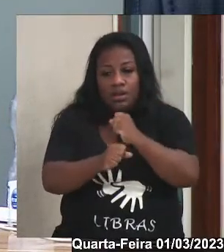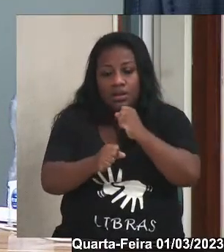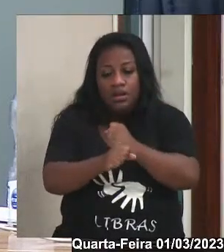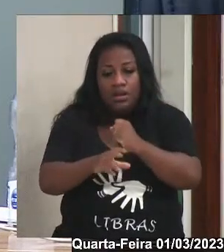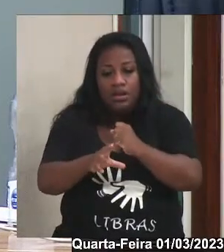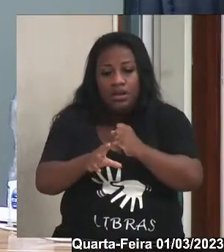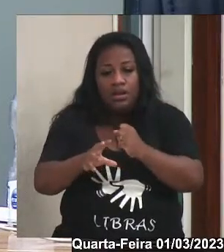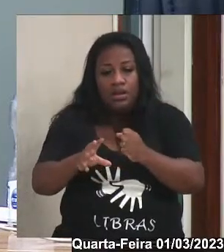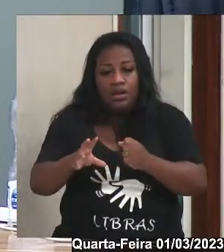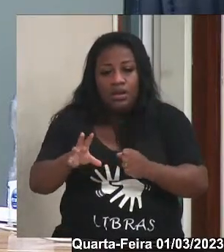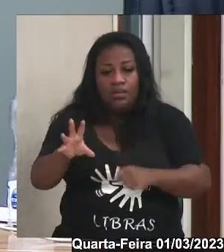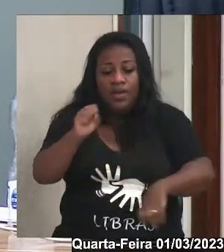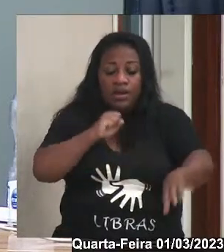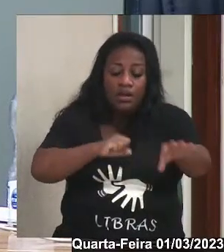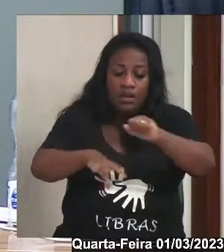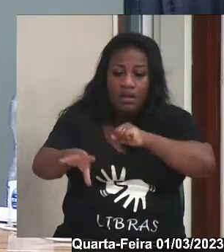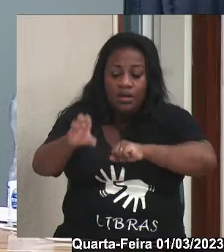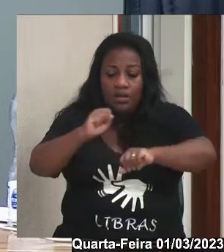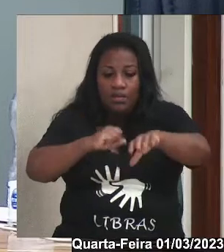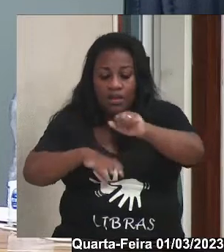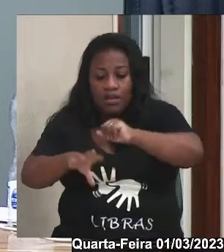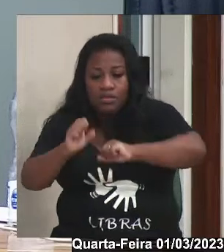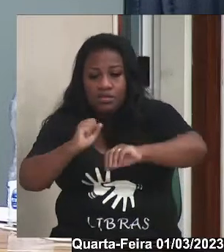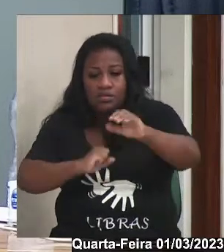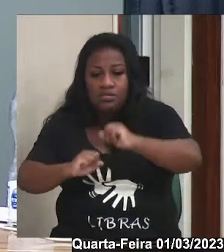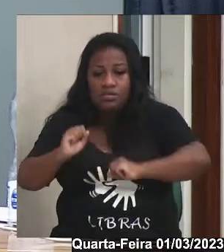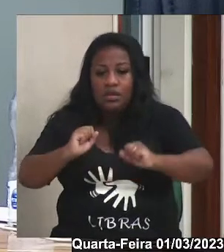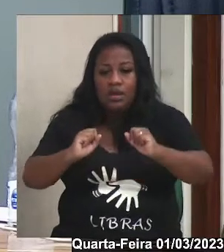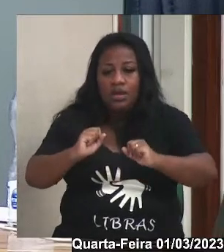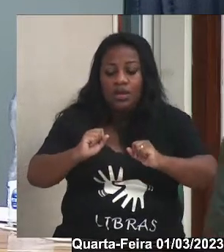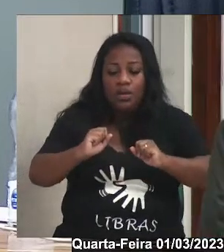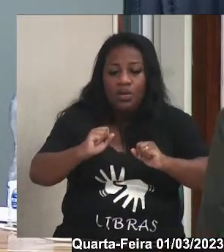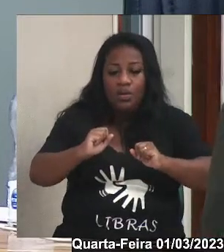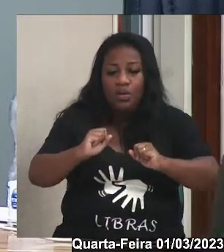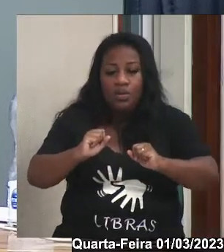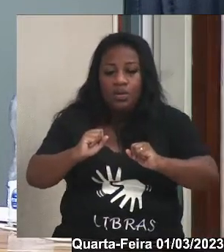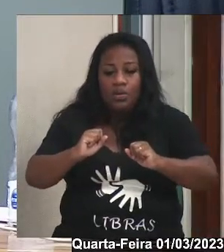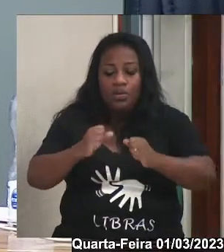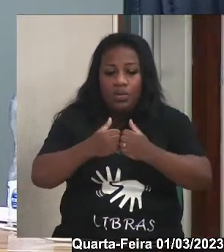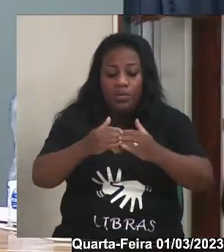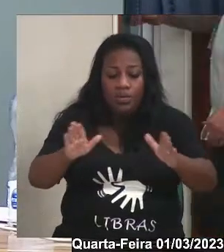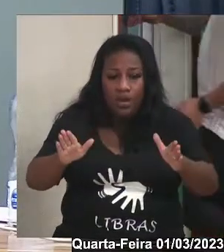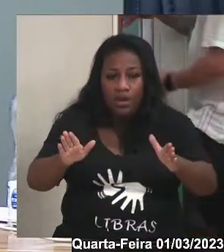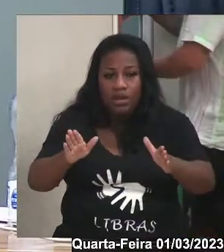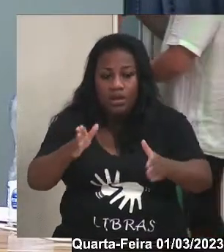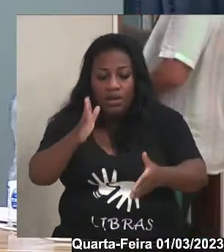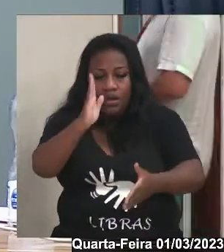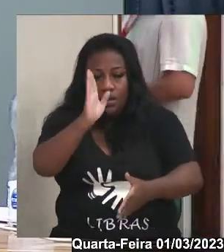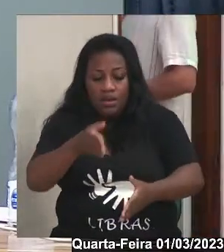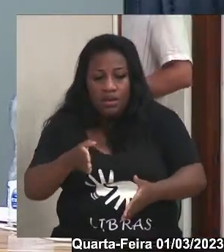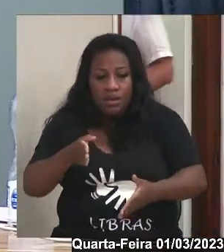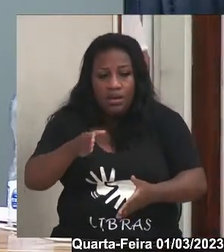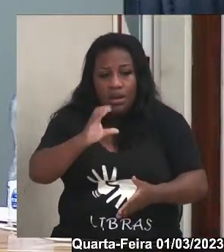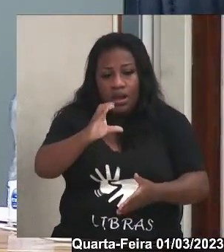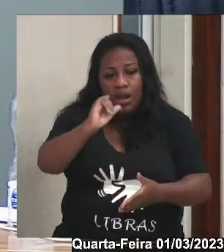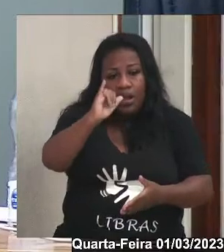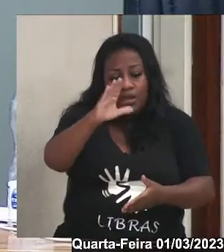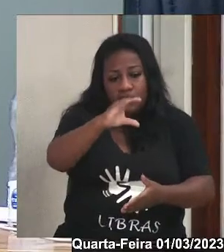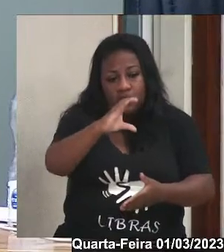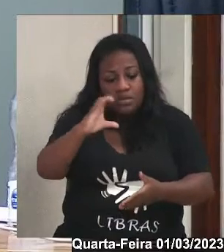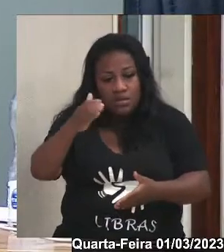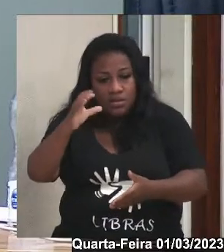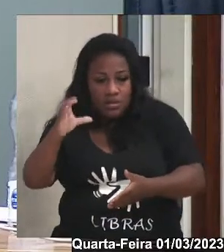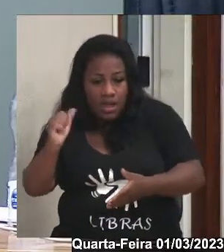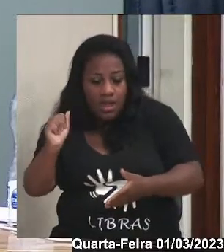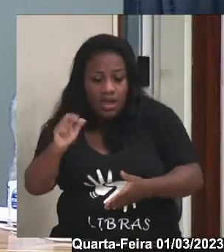para captação, escoamento ou desobstrução da mesma na seguinte rua: Carazinho, Caiçara, Palmares